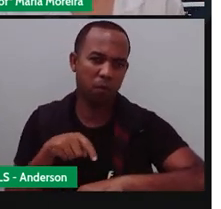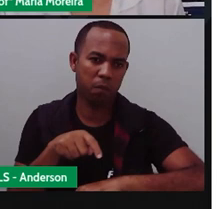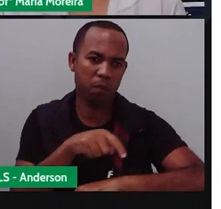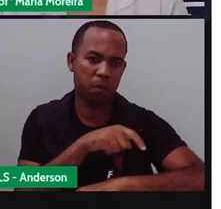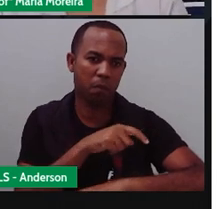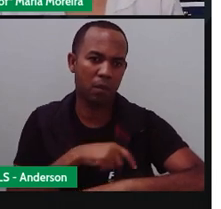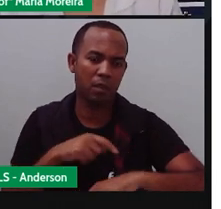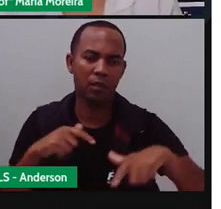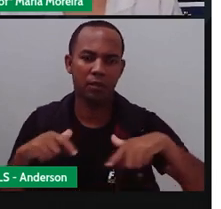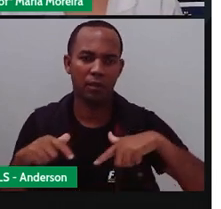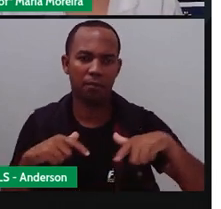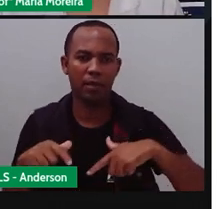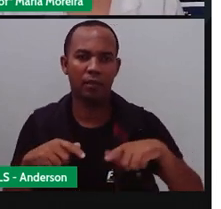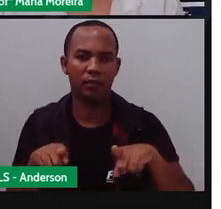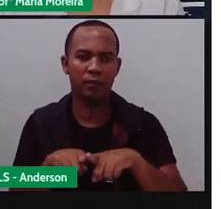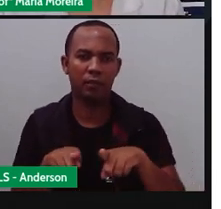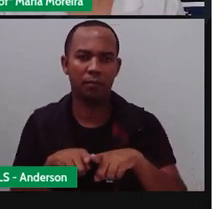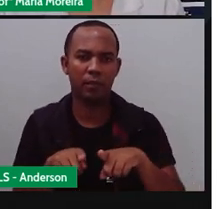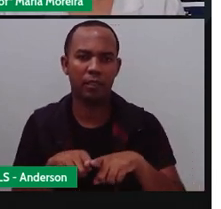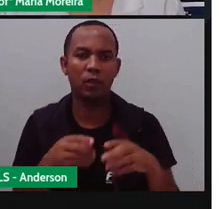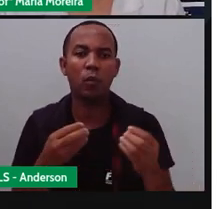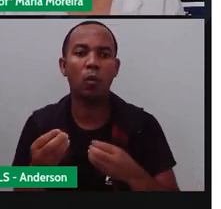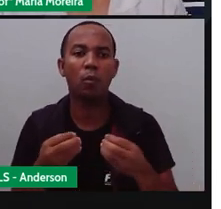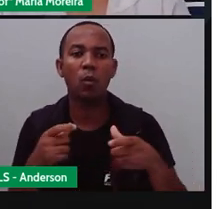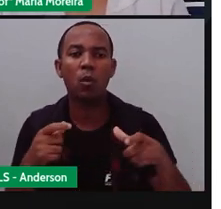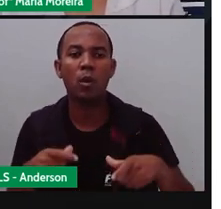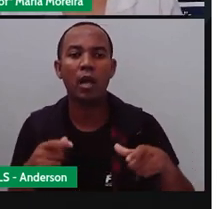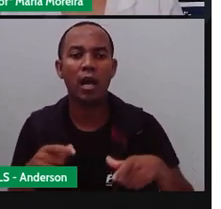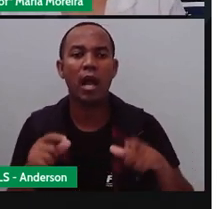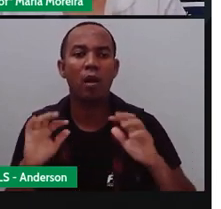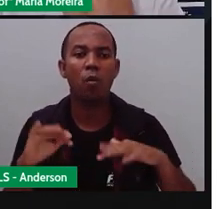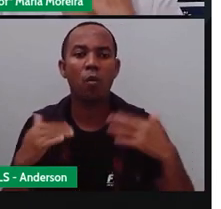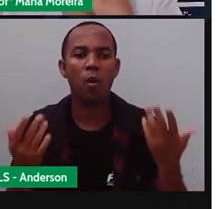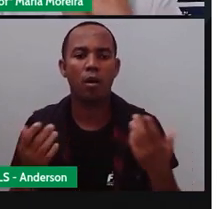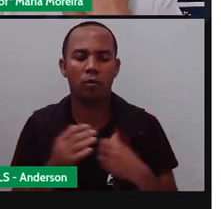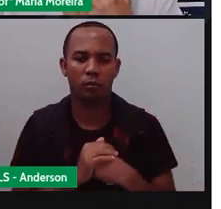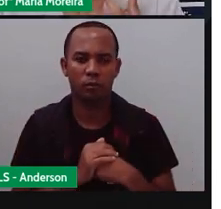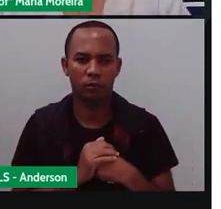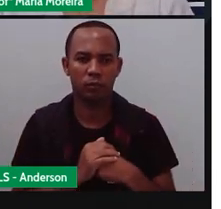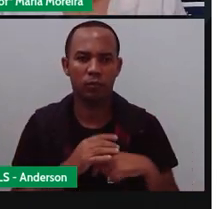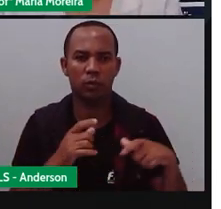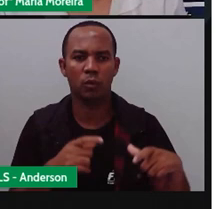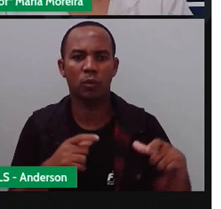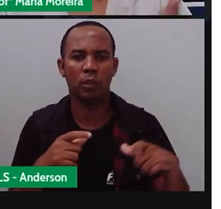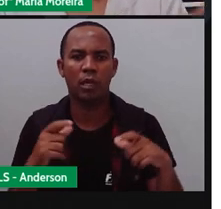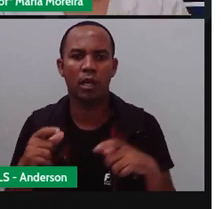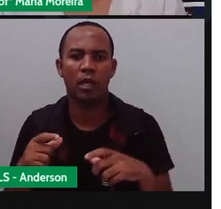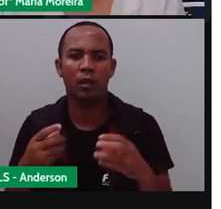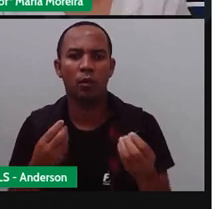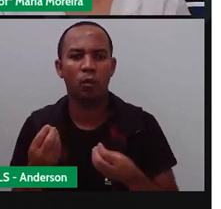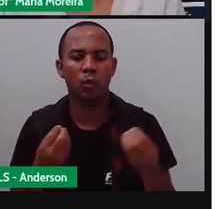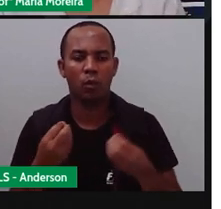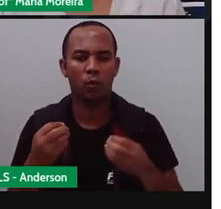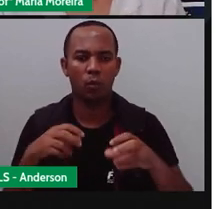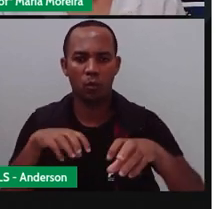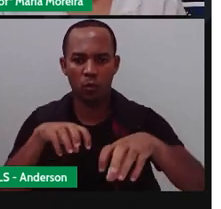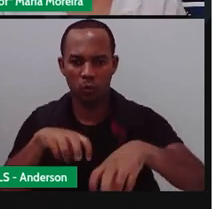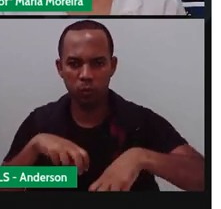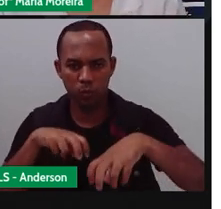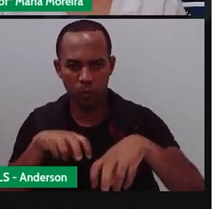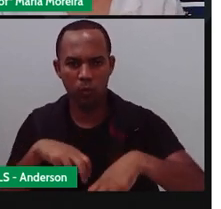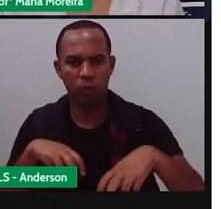trabalho o tratam tipo de veículo usado aonde em fazenda ser em locais de plantio com uma rocha por